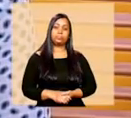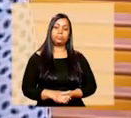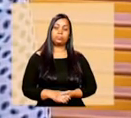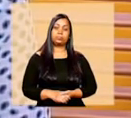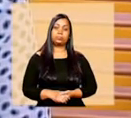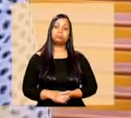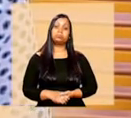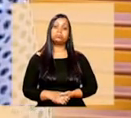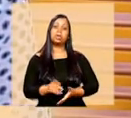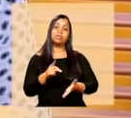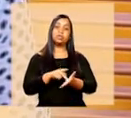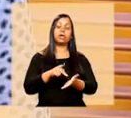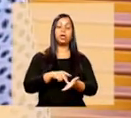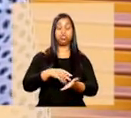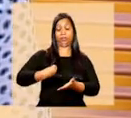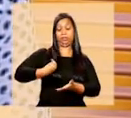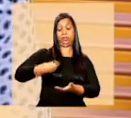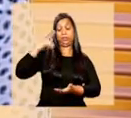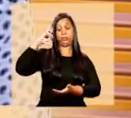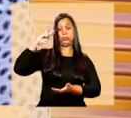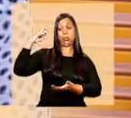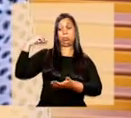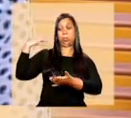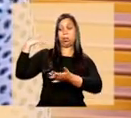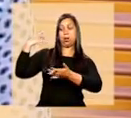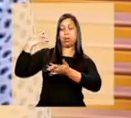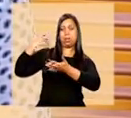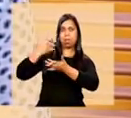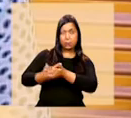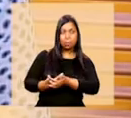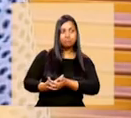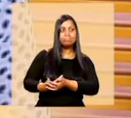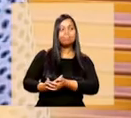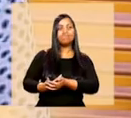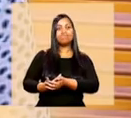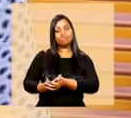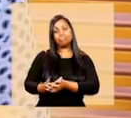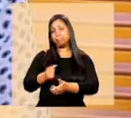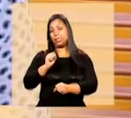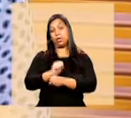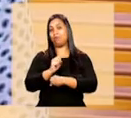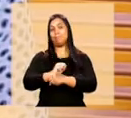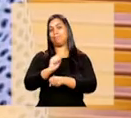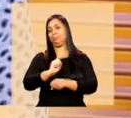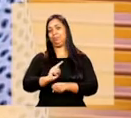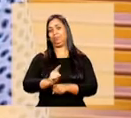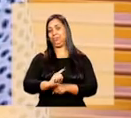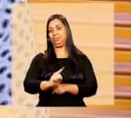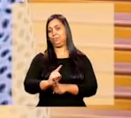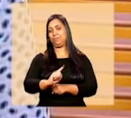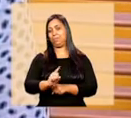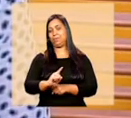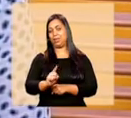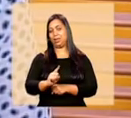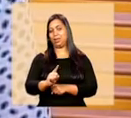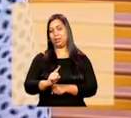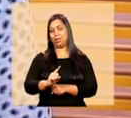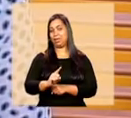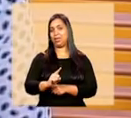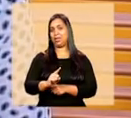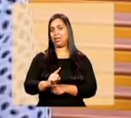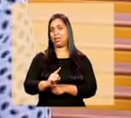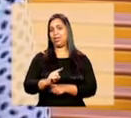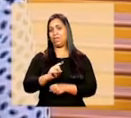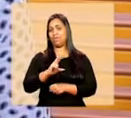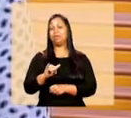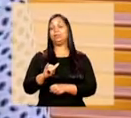Na verdade, é uma história de vida, né? Que a gente nunca espera na sua vida